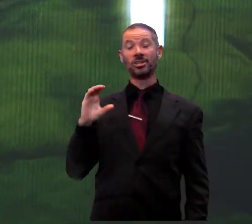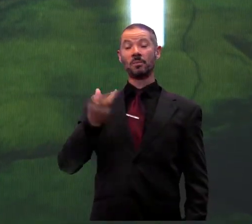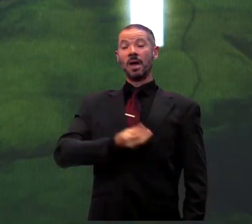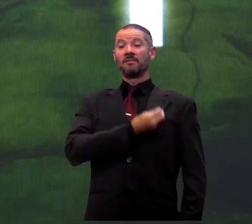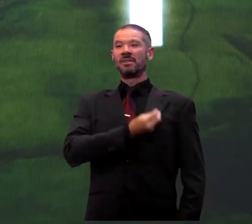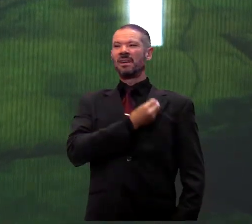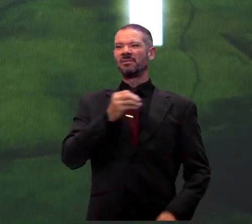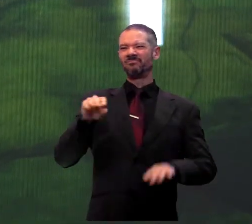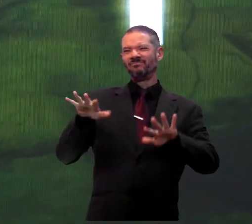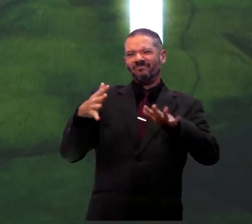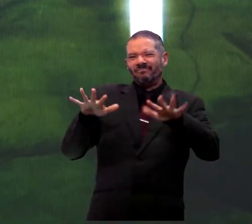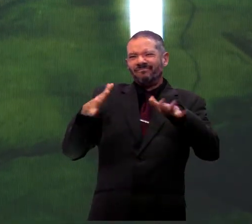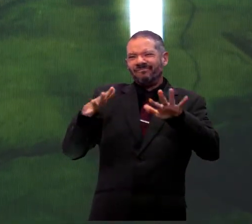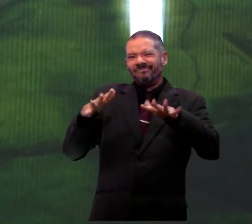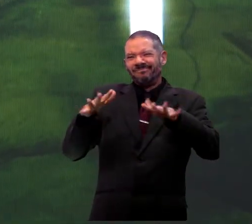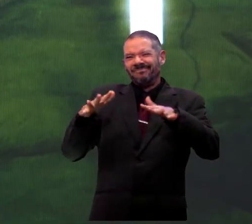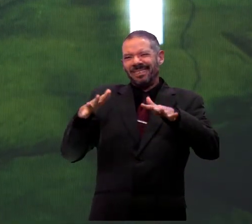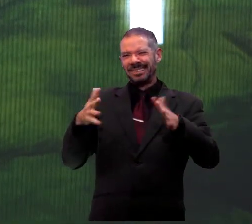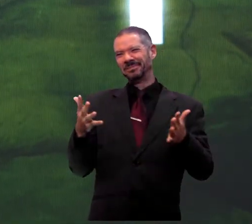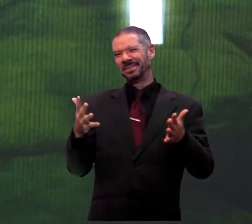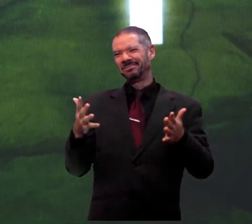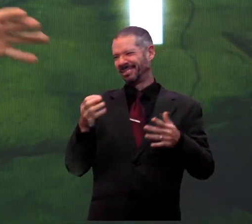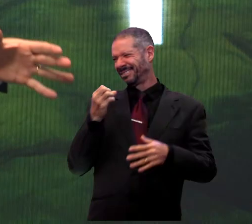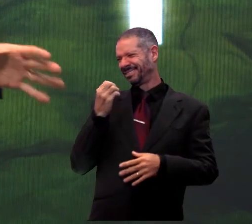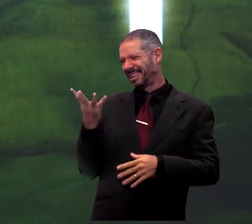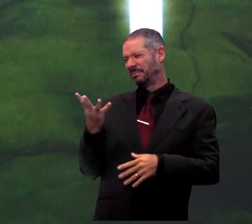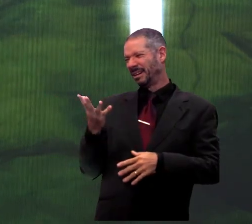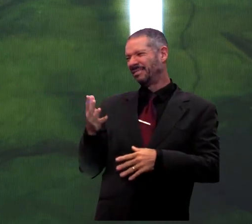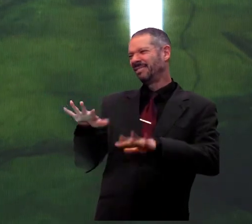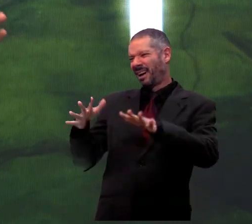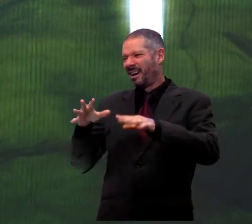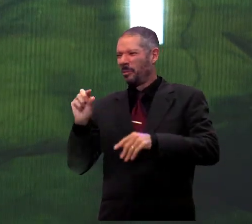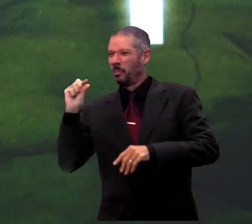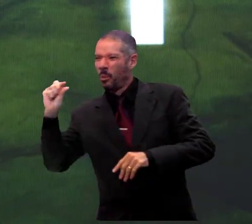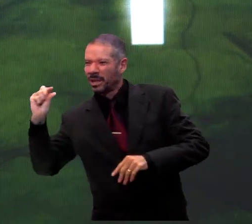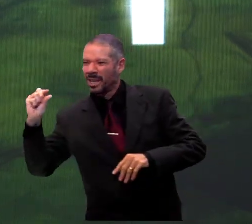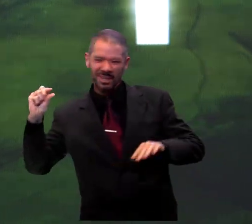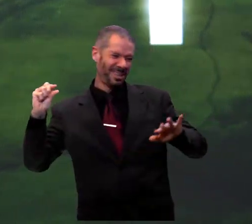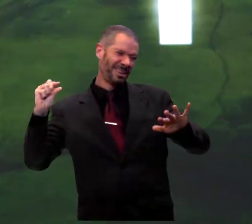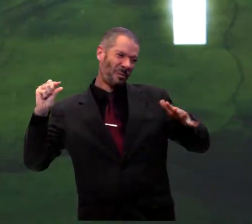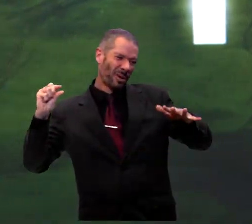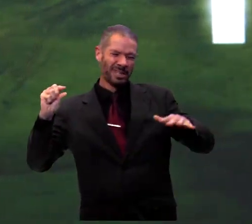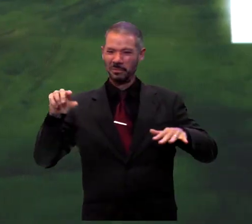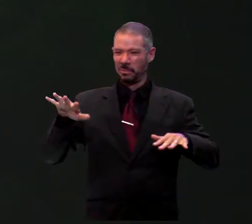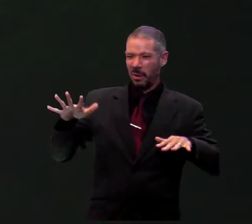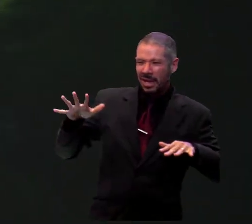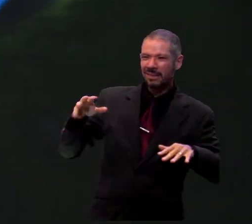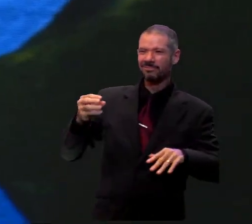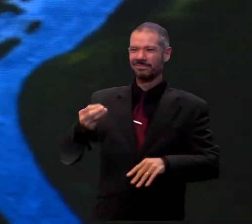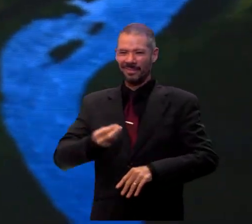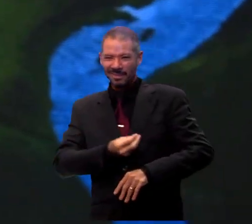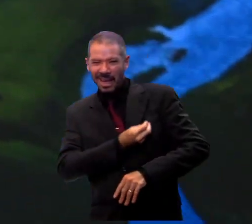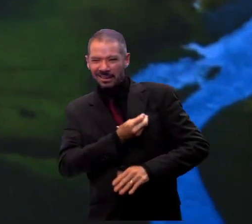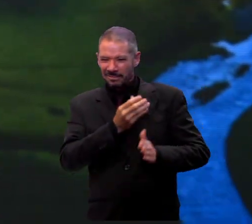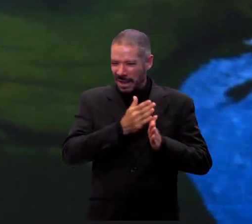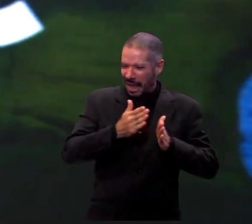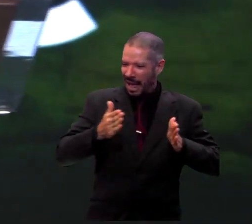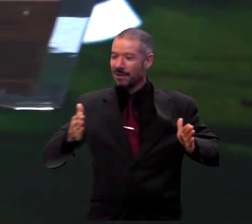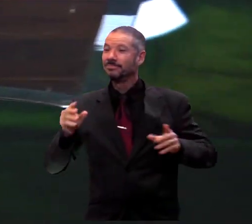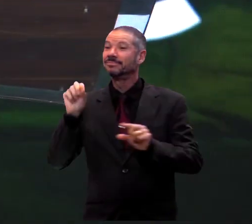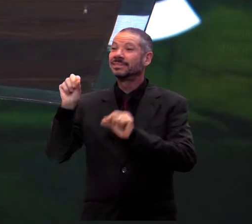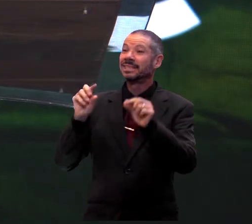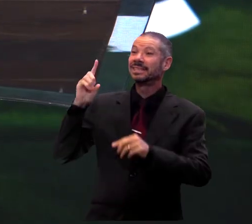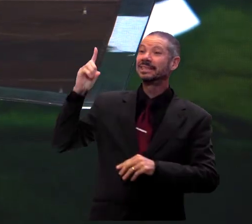viver meia boca, não é assim? Olha, tá bom, nem tanto aqui, nem tanto lá, a gente vai vivendo desse jeito. Mas o que Deus espera